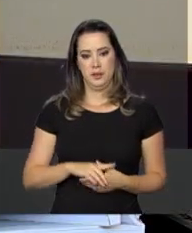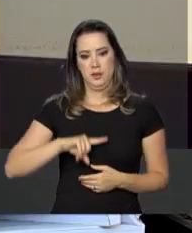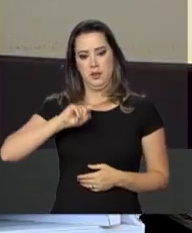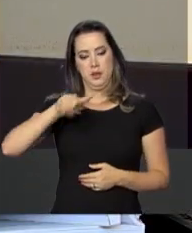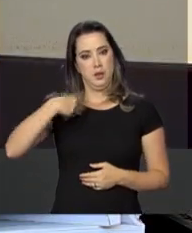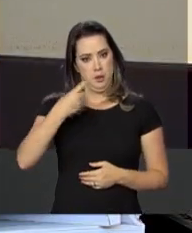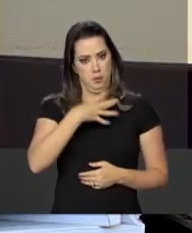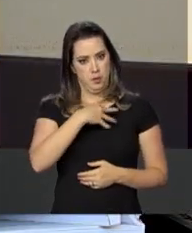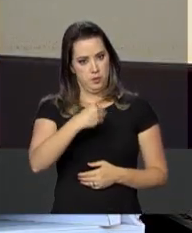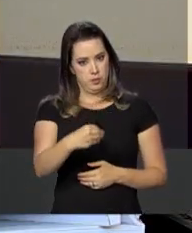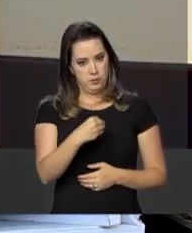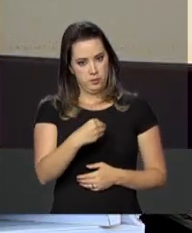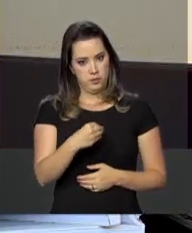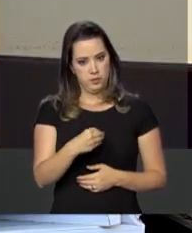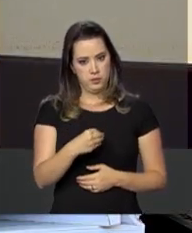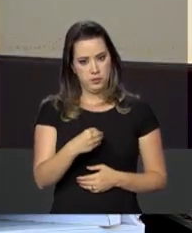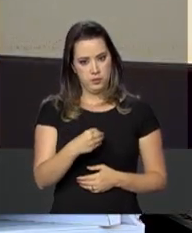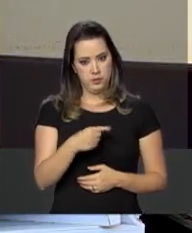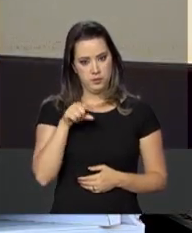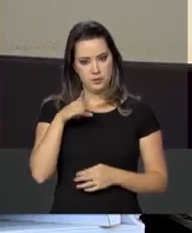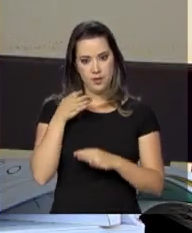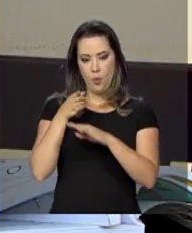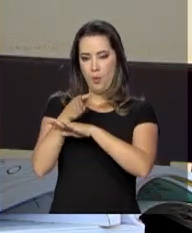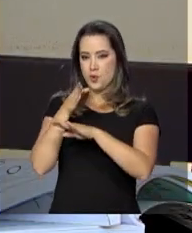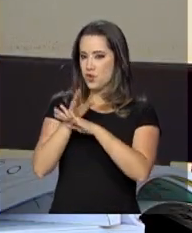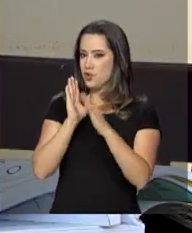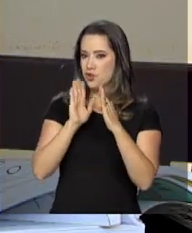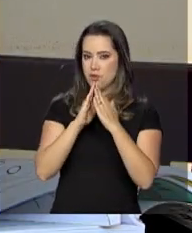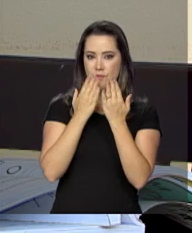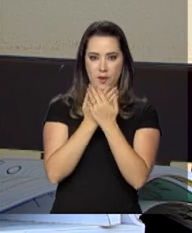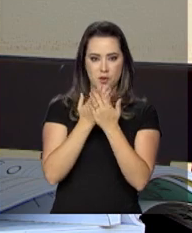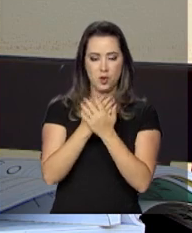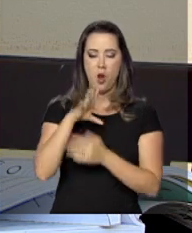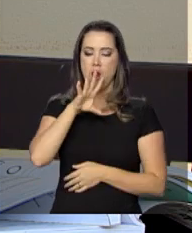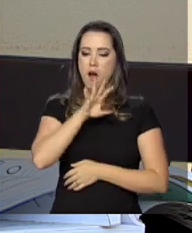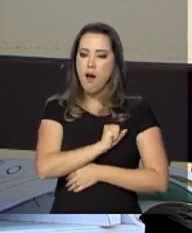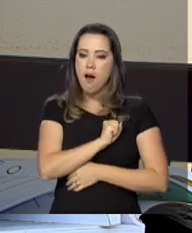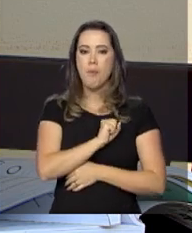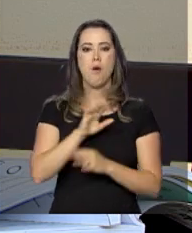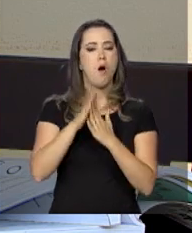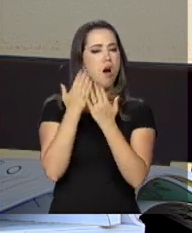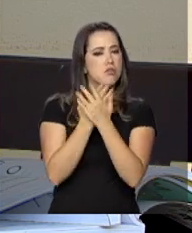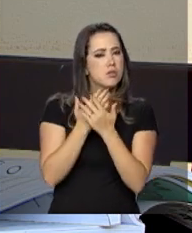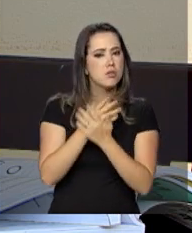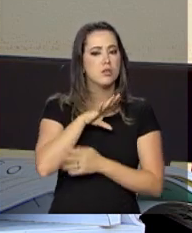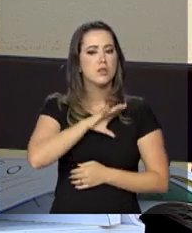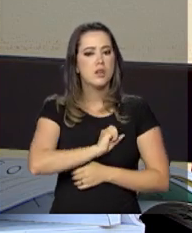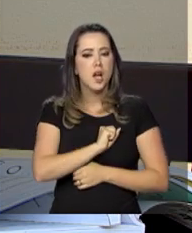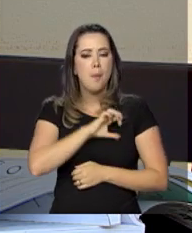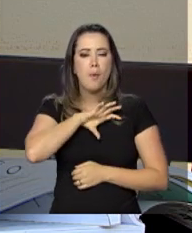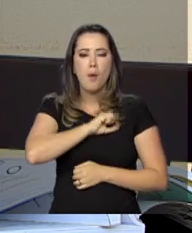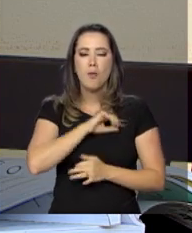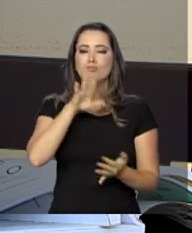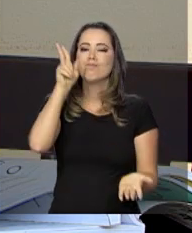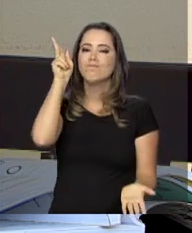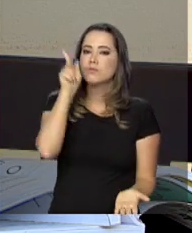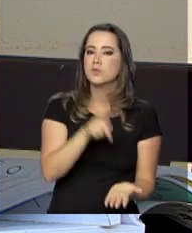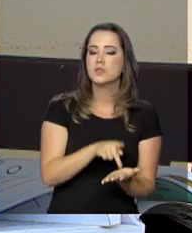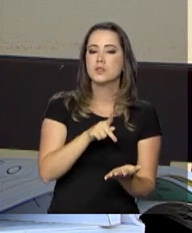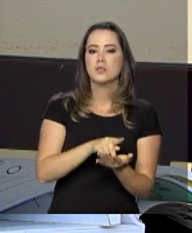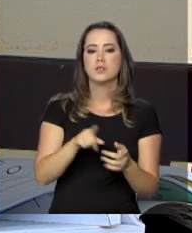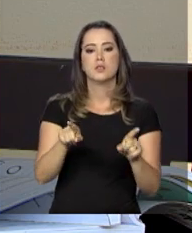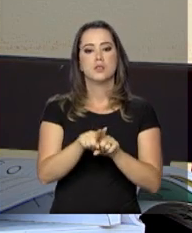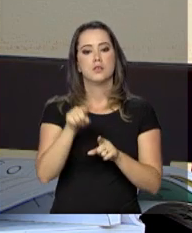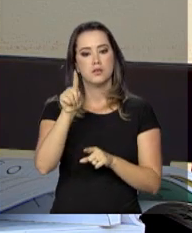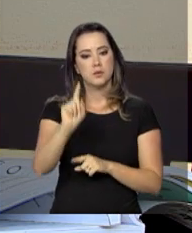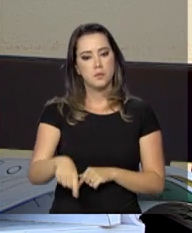filhos, é o centrão, é a escola. Amo, amo, mas amo mesmo, viu? E